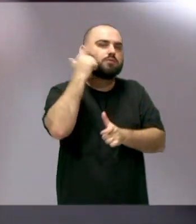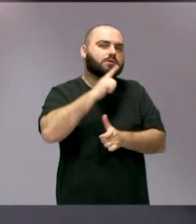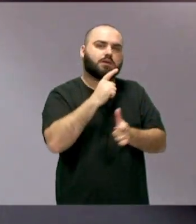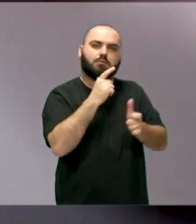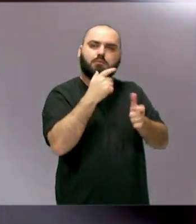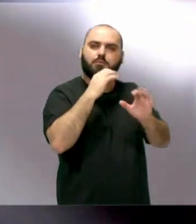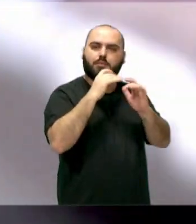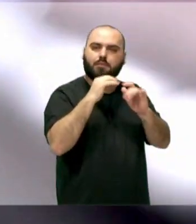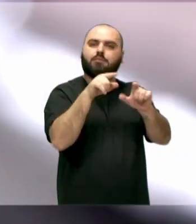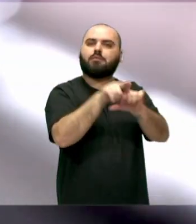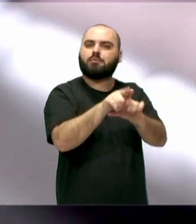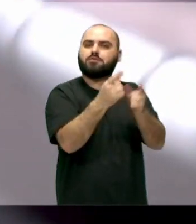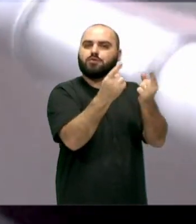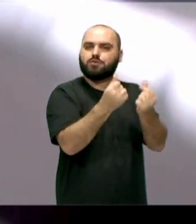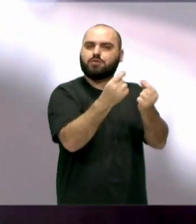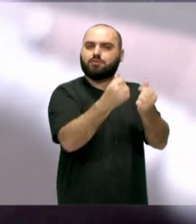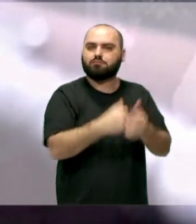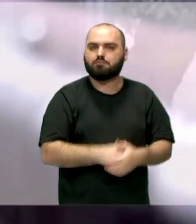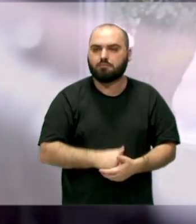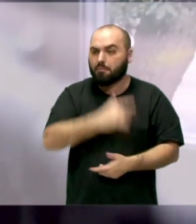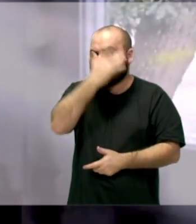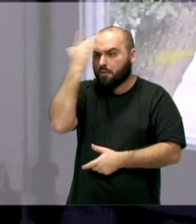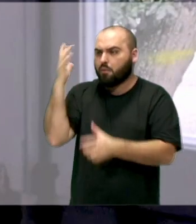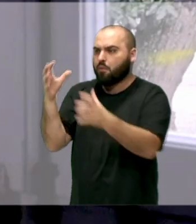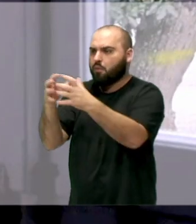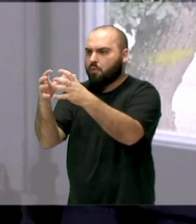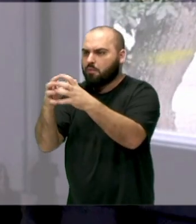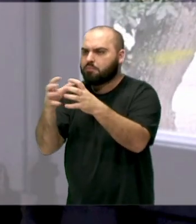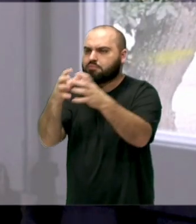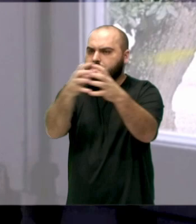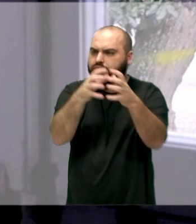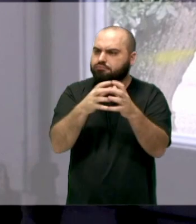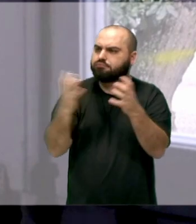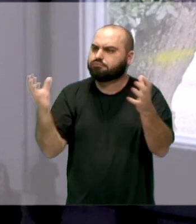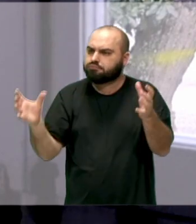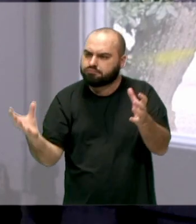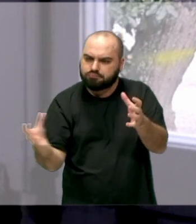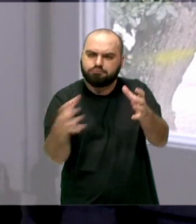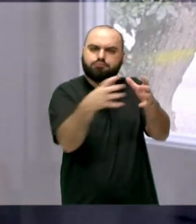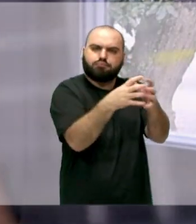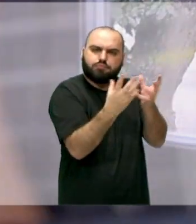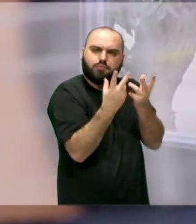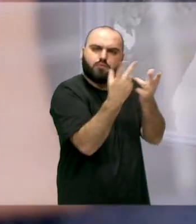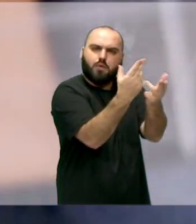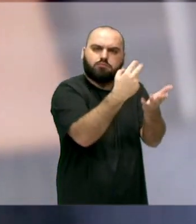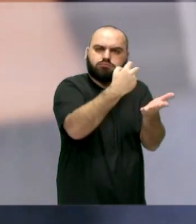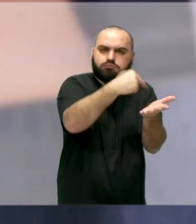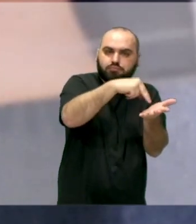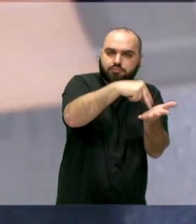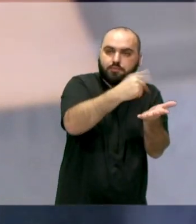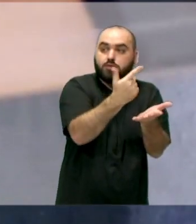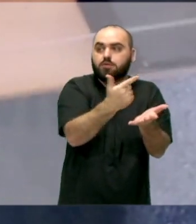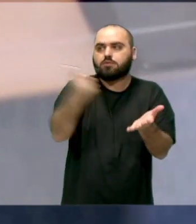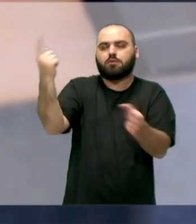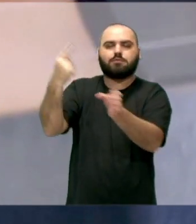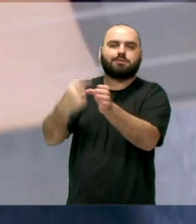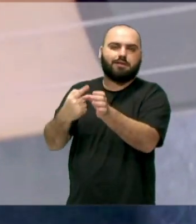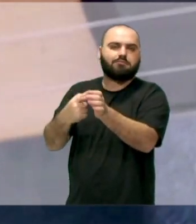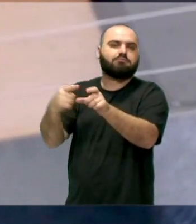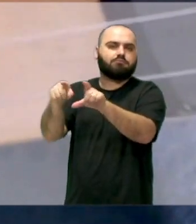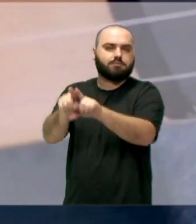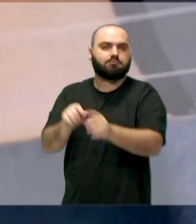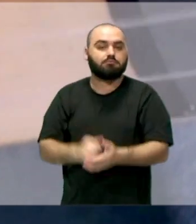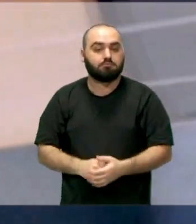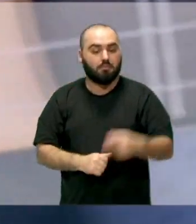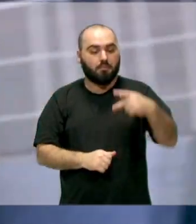no prostíbulo decidiram montar uma banda com a mesma formação para se apresentar em eventos e noutras cidades. Pena lembra de uma festa